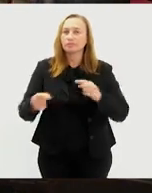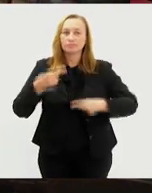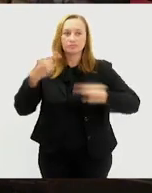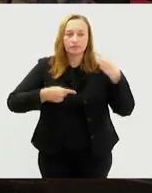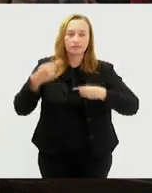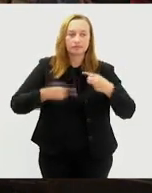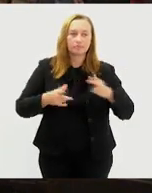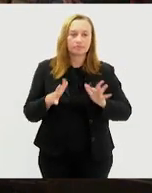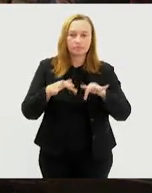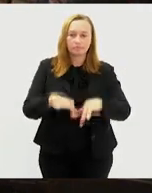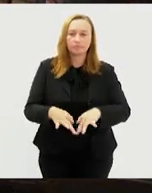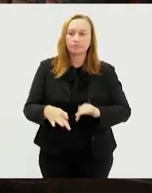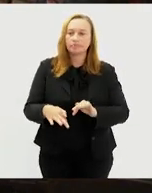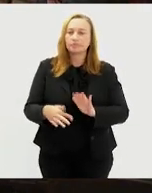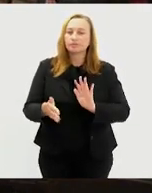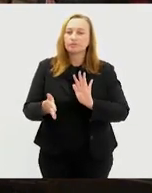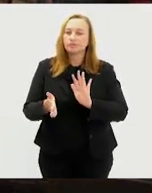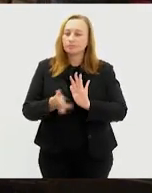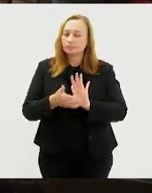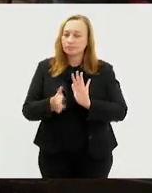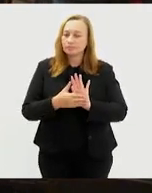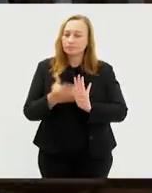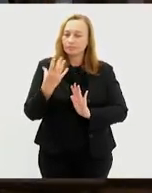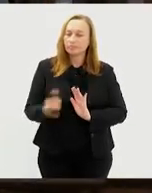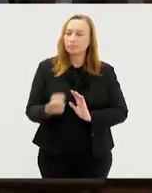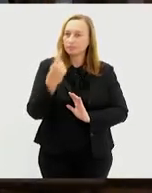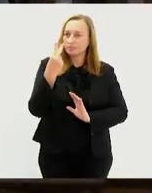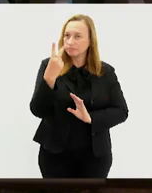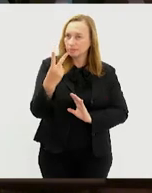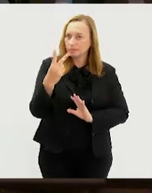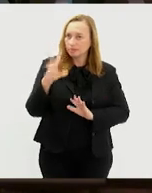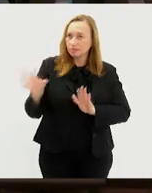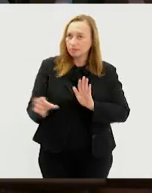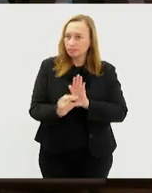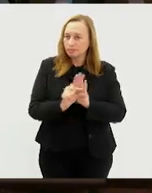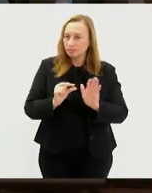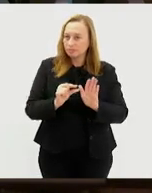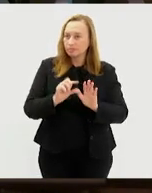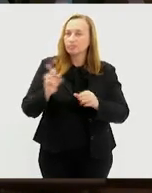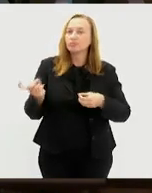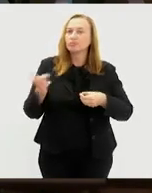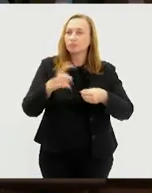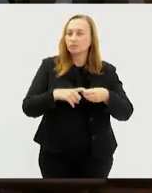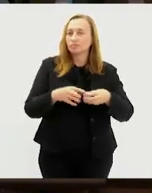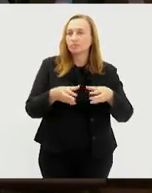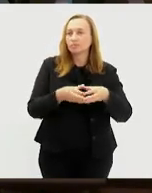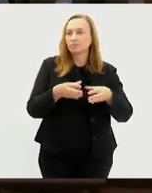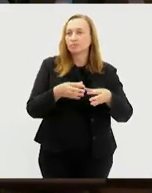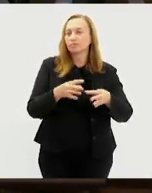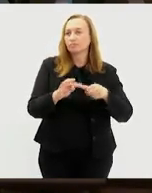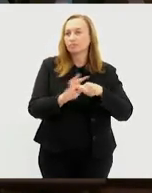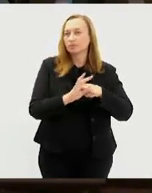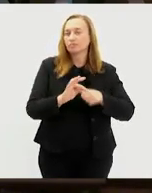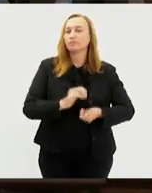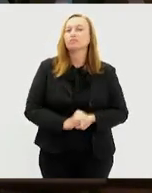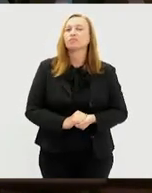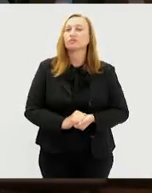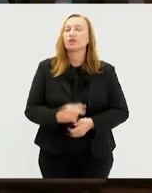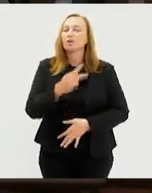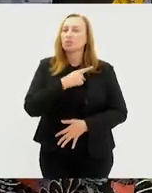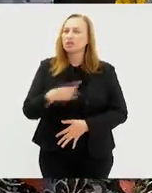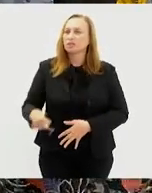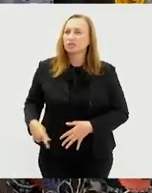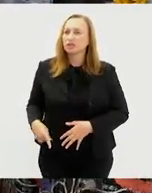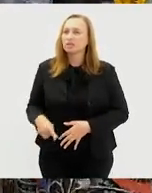a discussão apresente proposta recebeu duas emendas e retorna às comissões presente